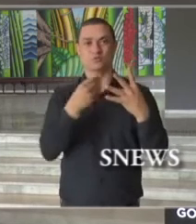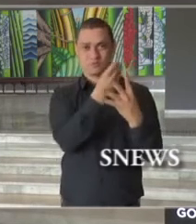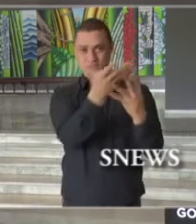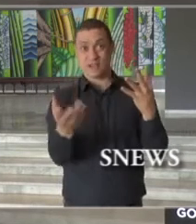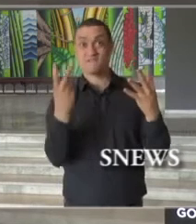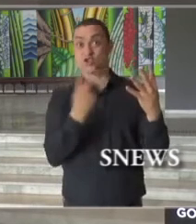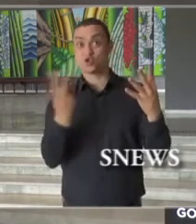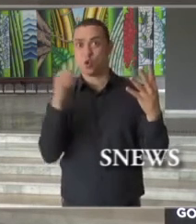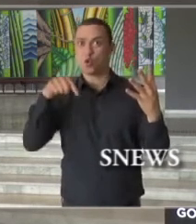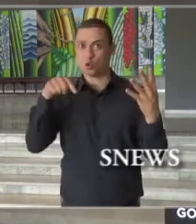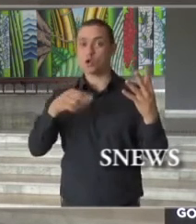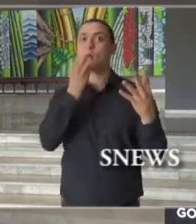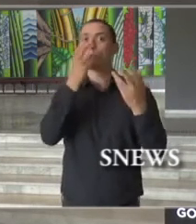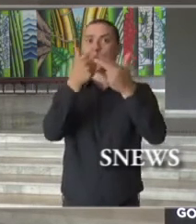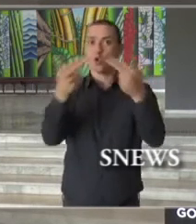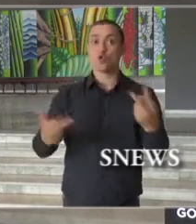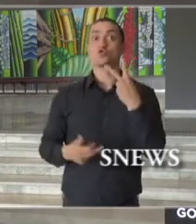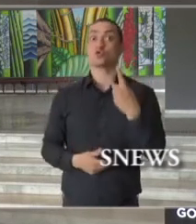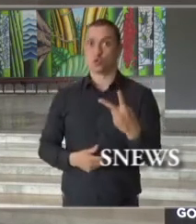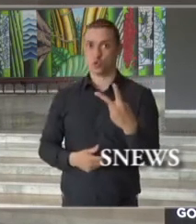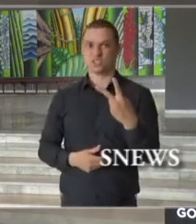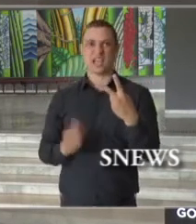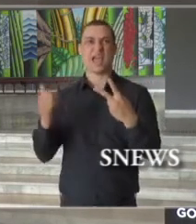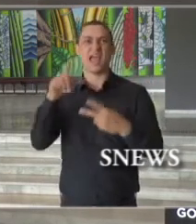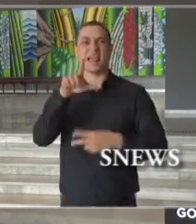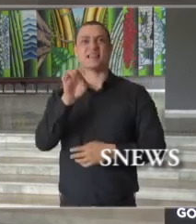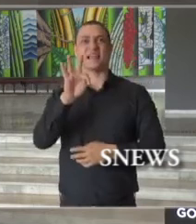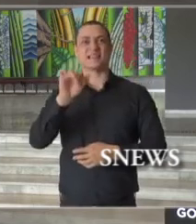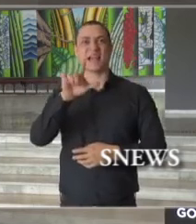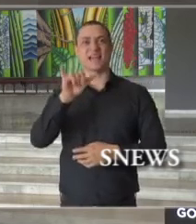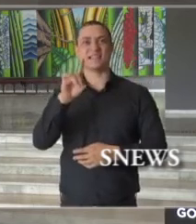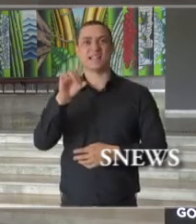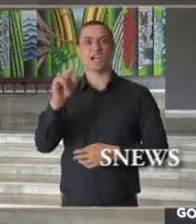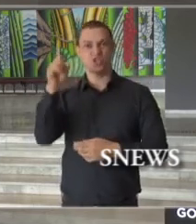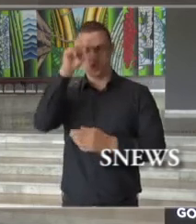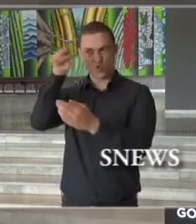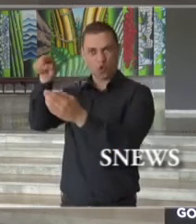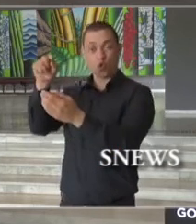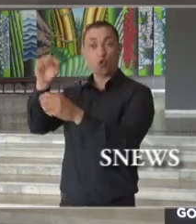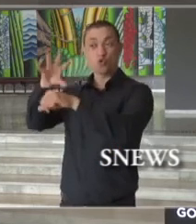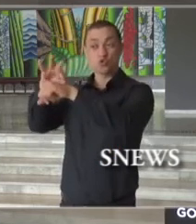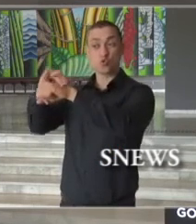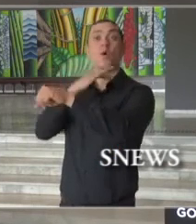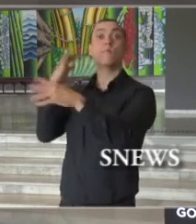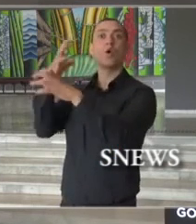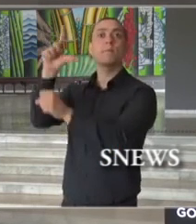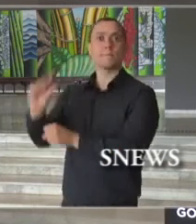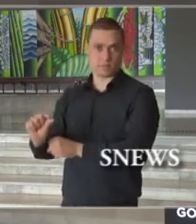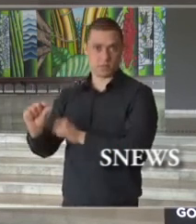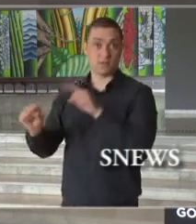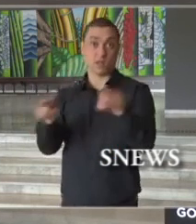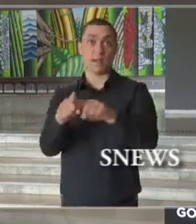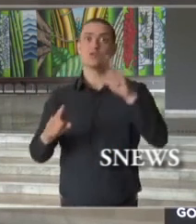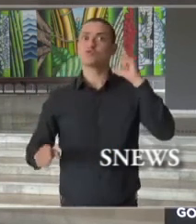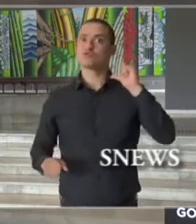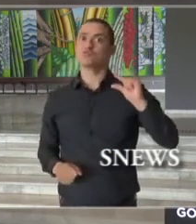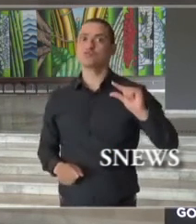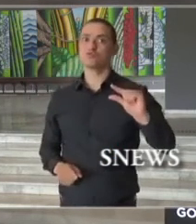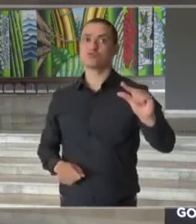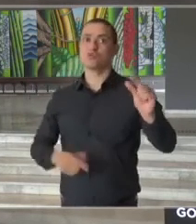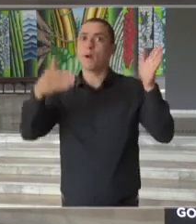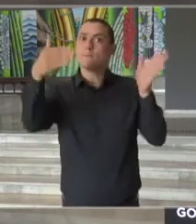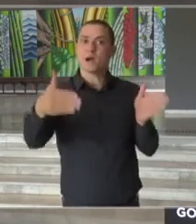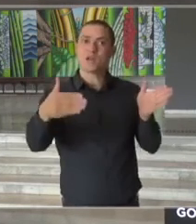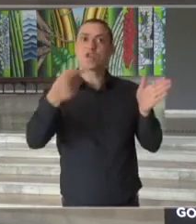portanto duas boas notícias a letalidade no seu índice mais baixo e também a queda consistente durante